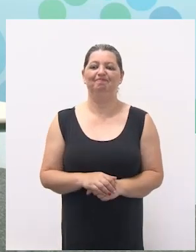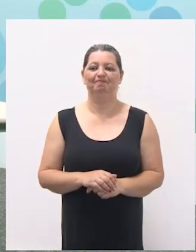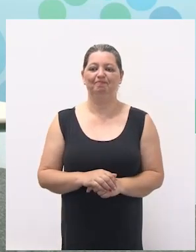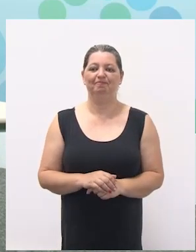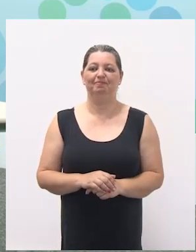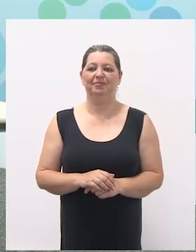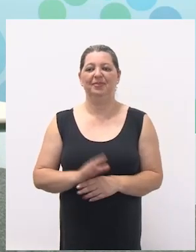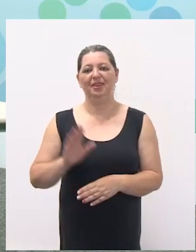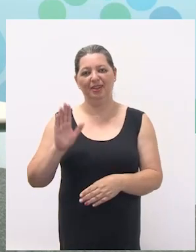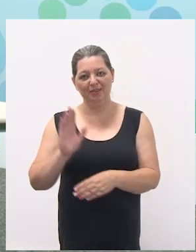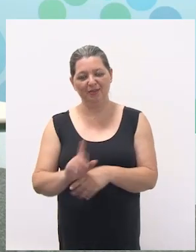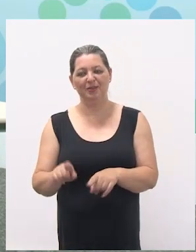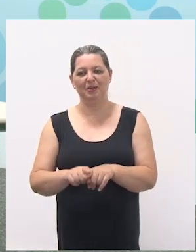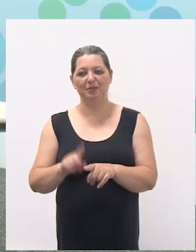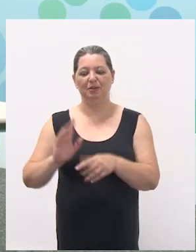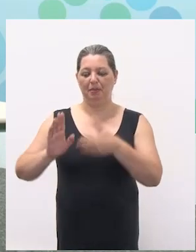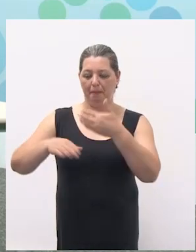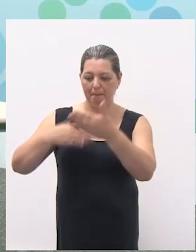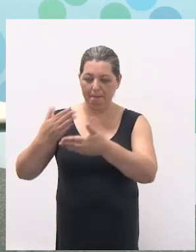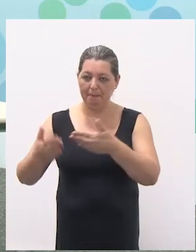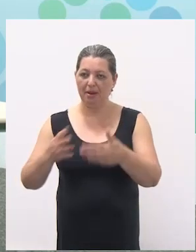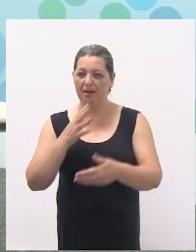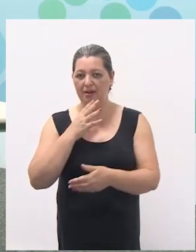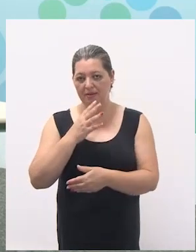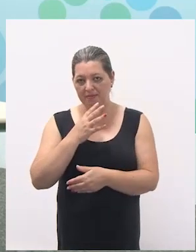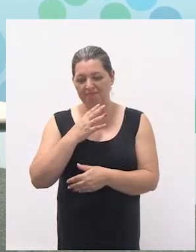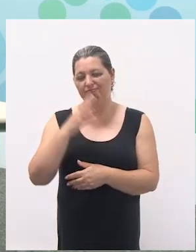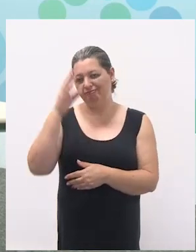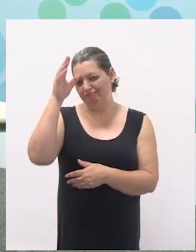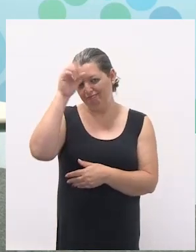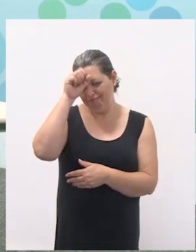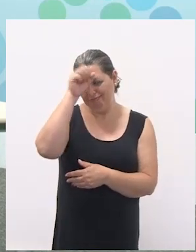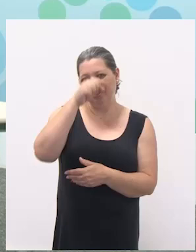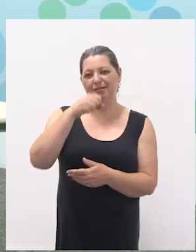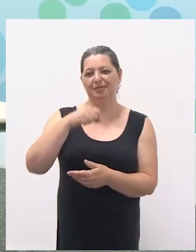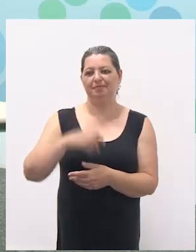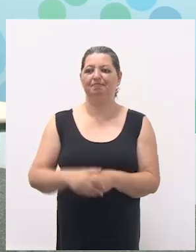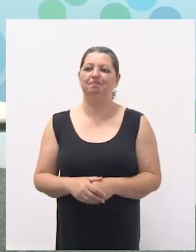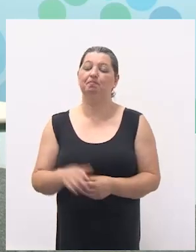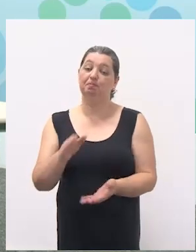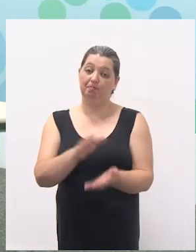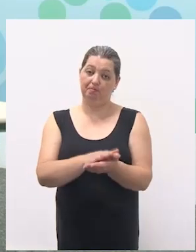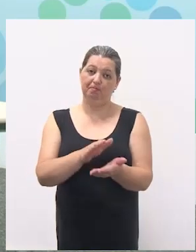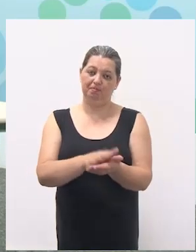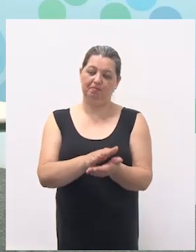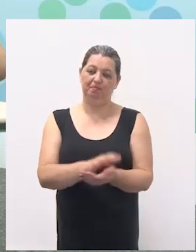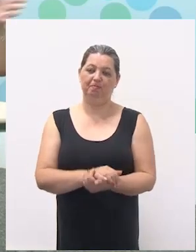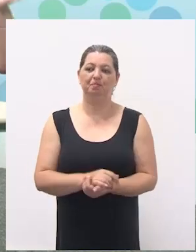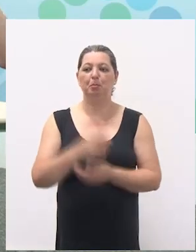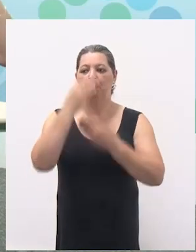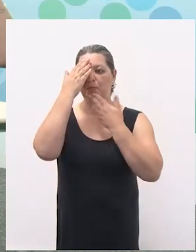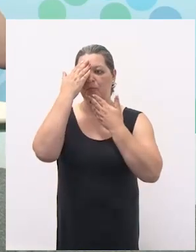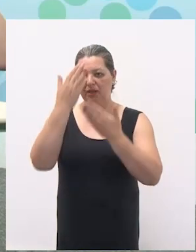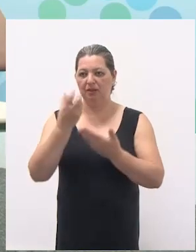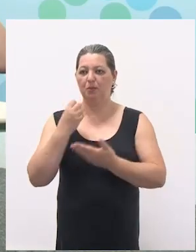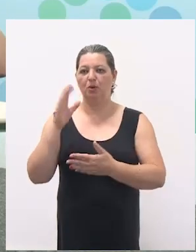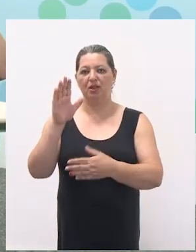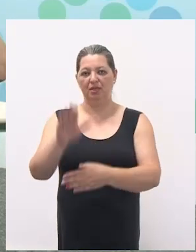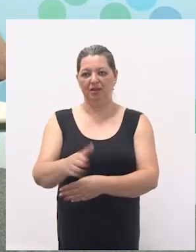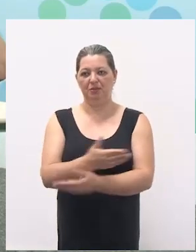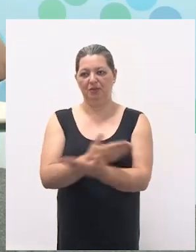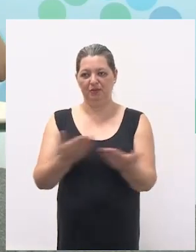contribuiu aí no meu processo de aprendizagem, enfim. Parabéns, Giovanni. Obrigada, gente. Boa tarde para